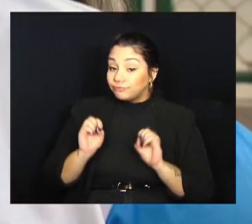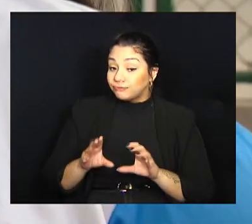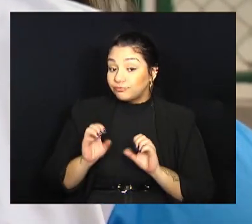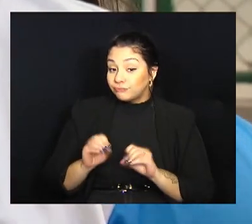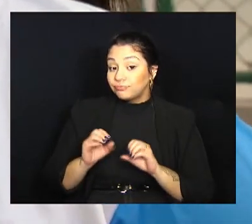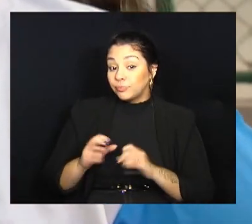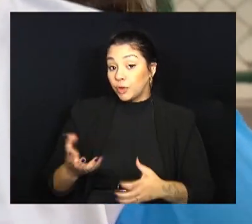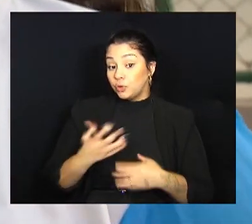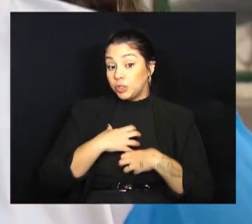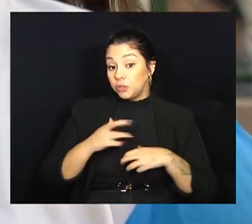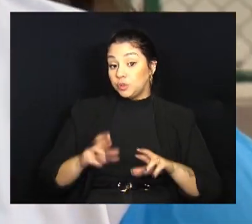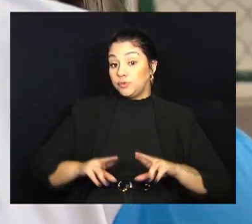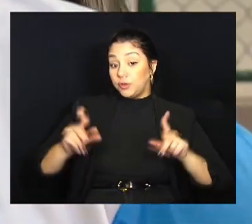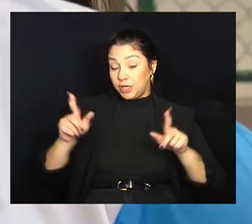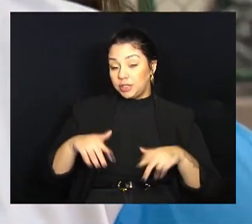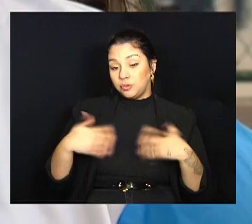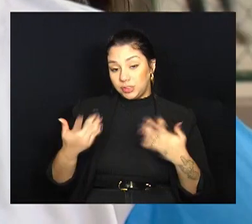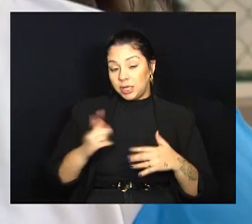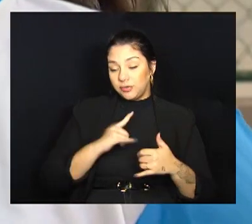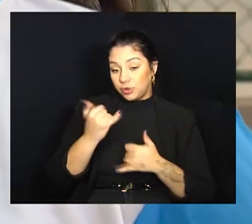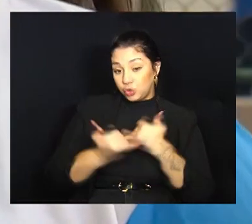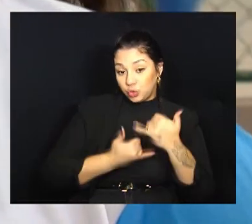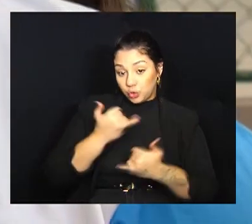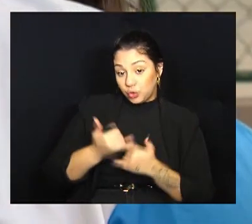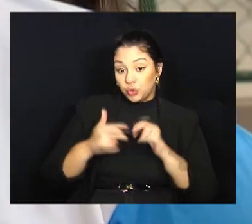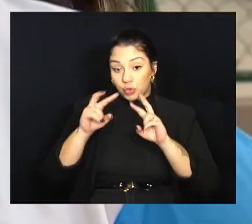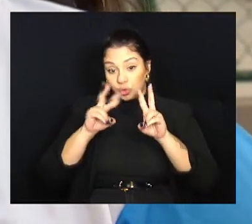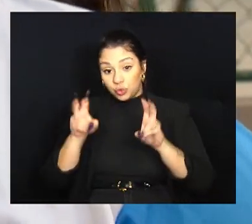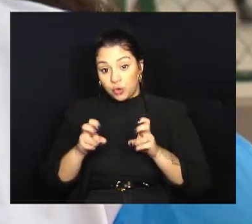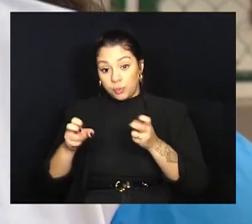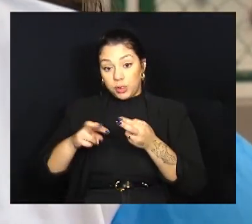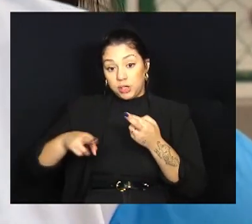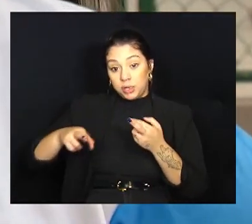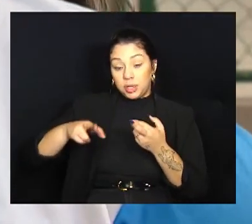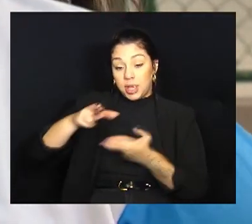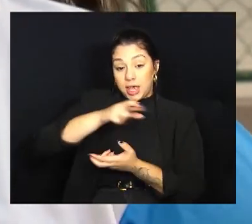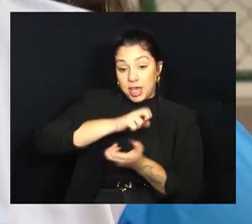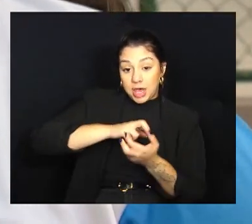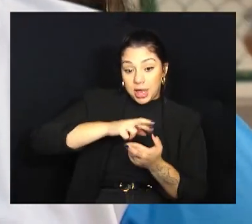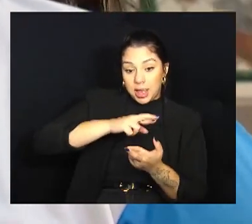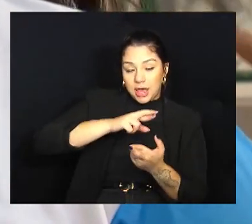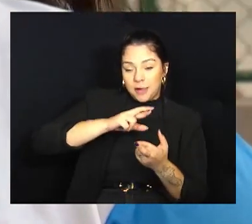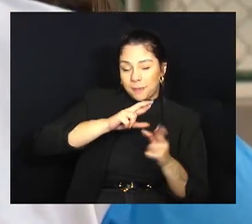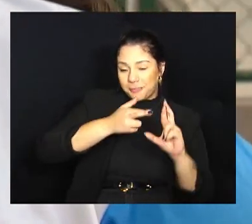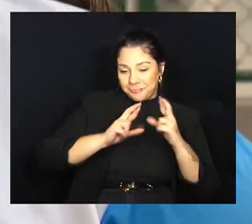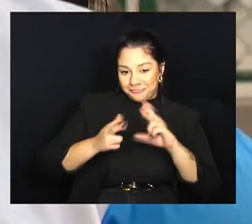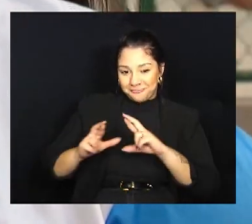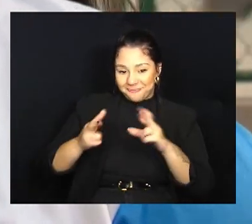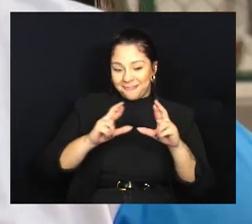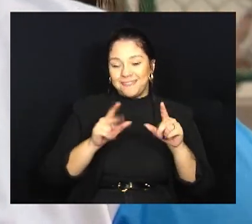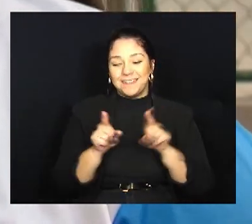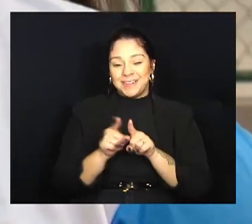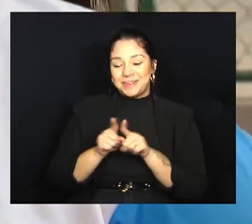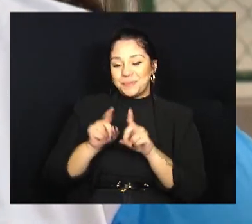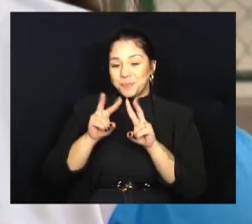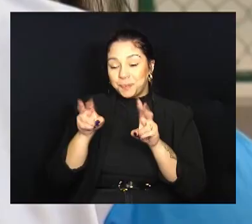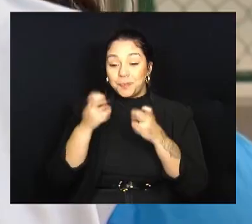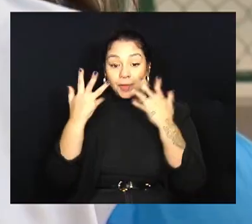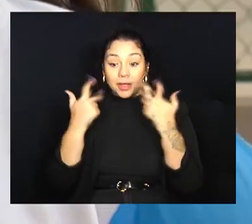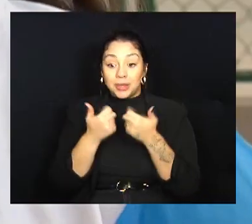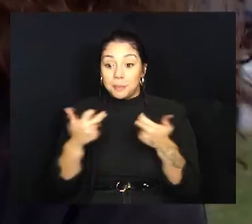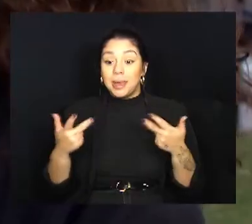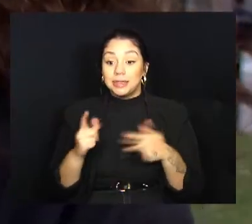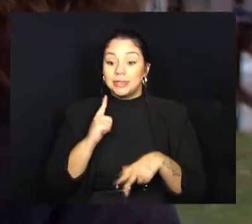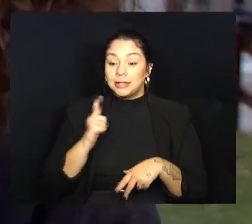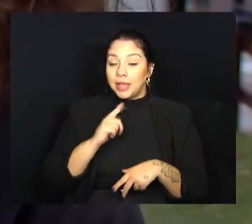forma diferente. Então a gente faz jogos que falam sobre reciclagem, jogos que falam sobre os animais, então eles saem aprendendo alguma